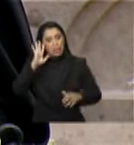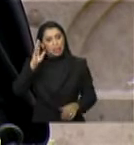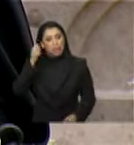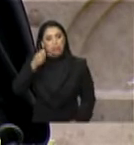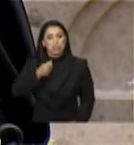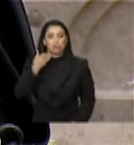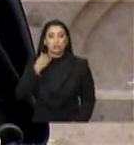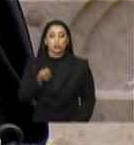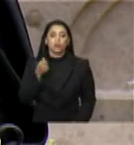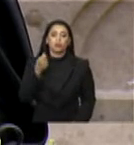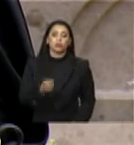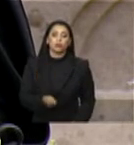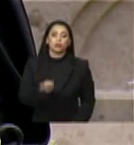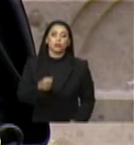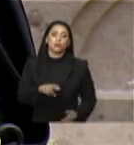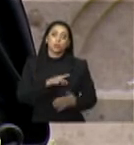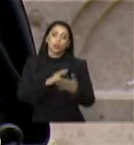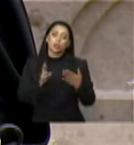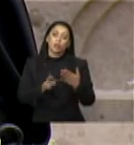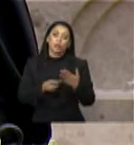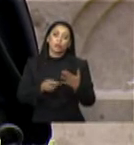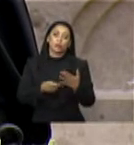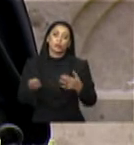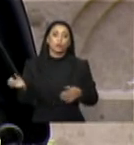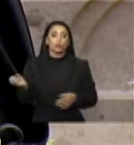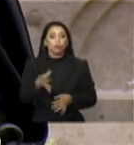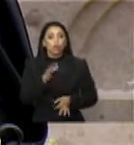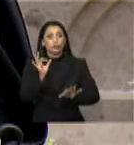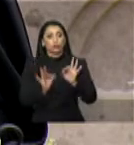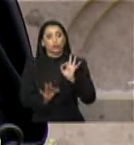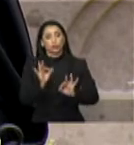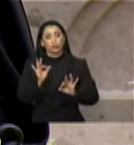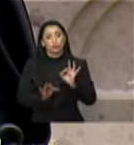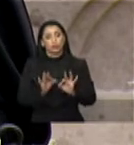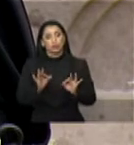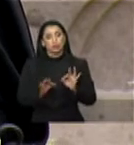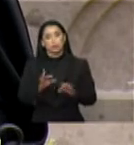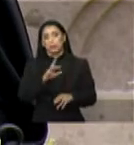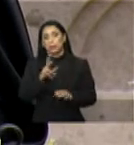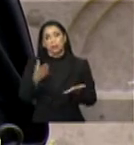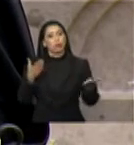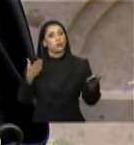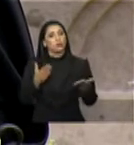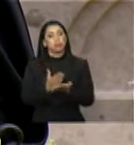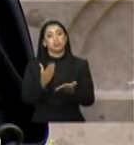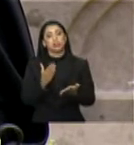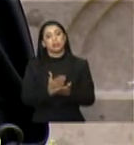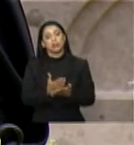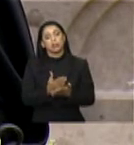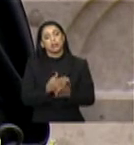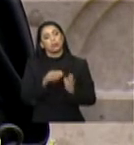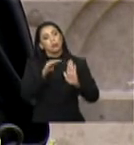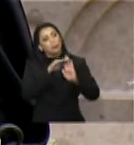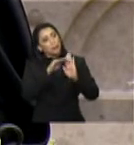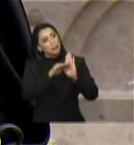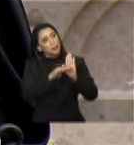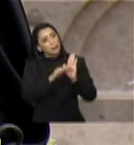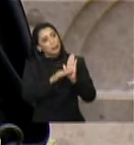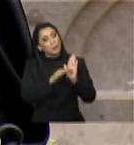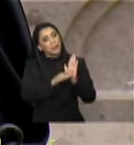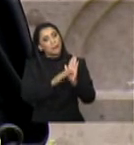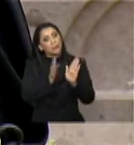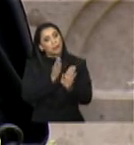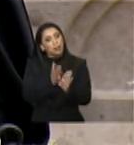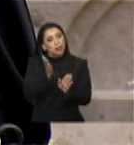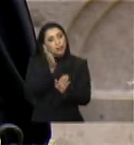veiculada no recursos extraordinário com o novo julgamento deste no sentido de desprovimento aplicando-se os termos da